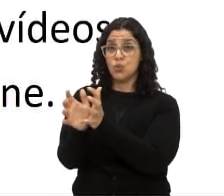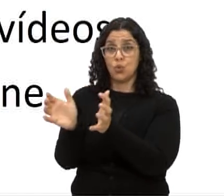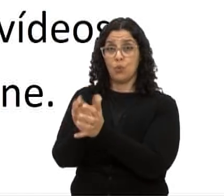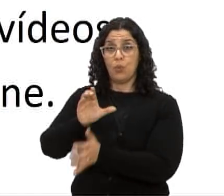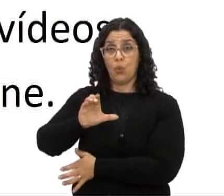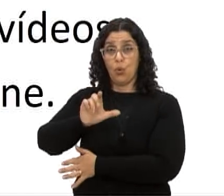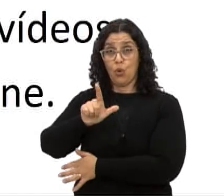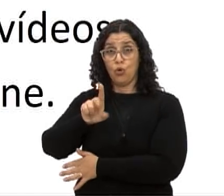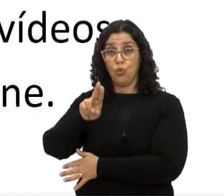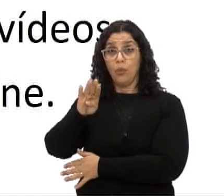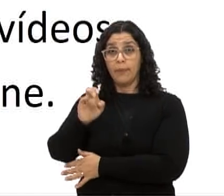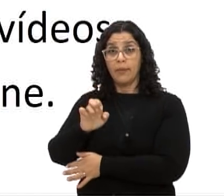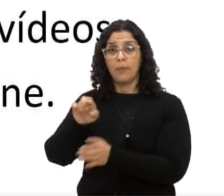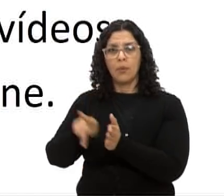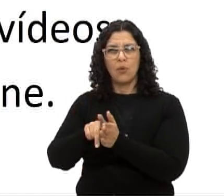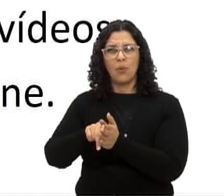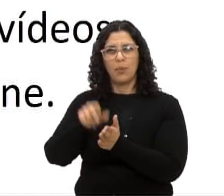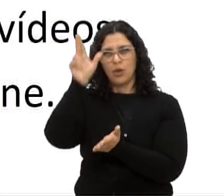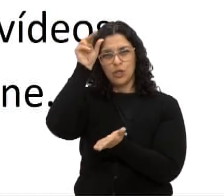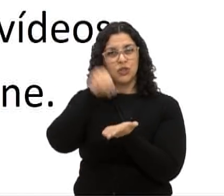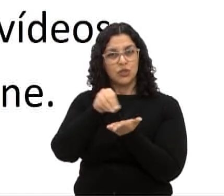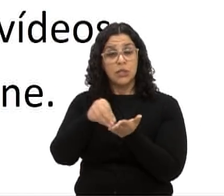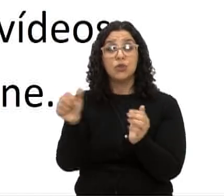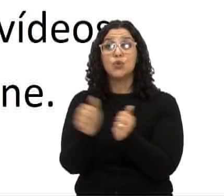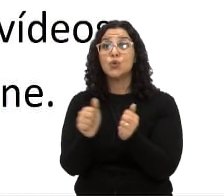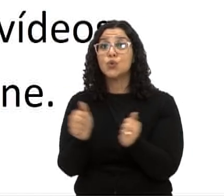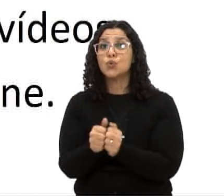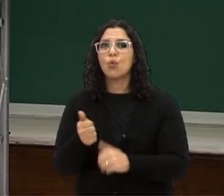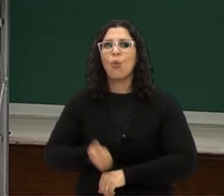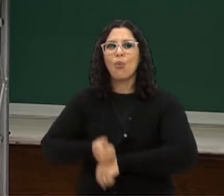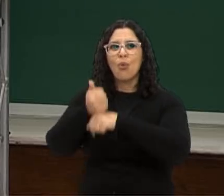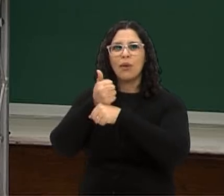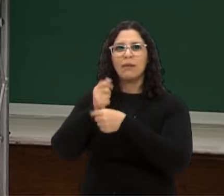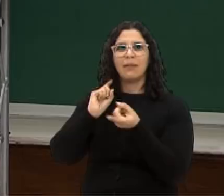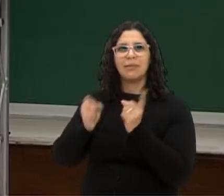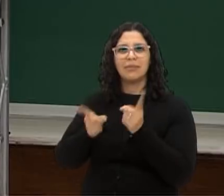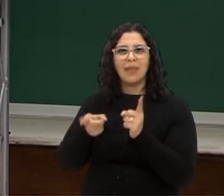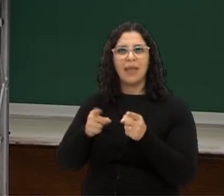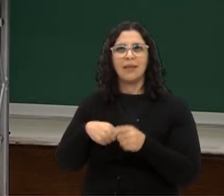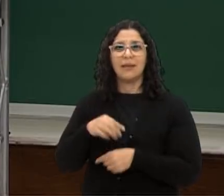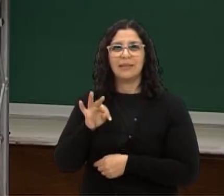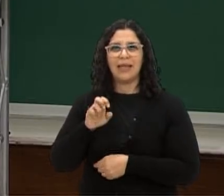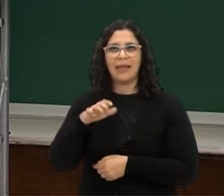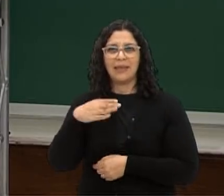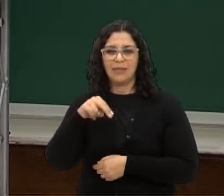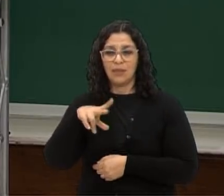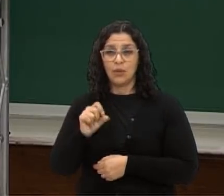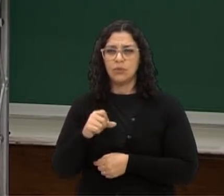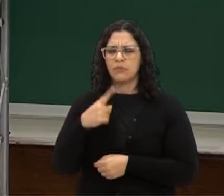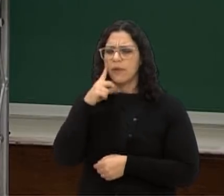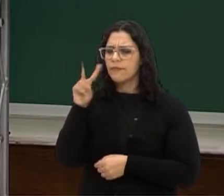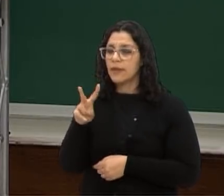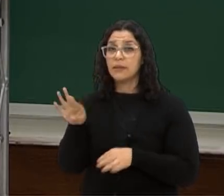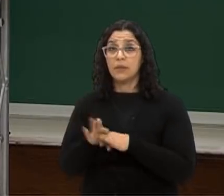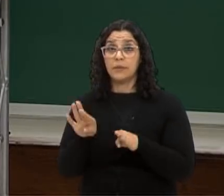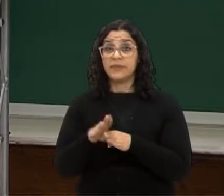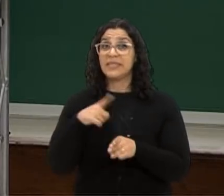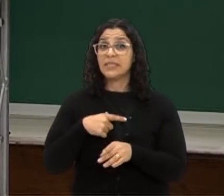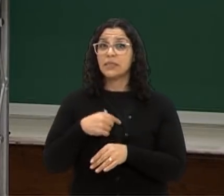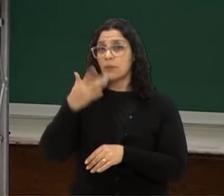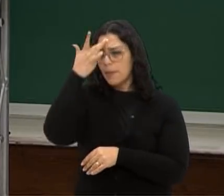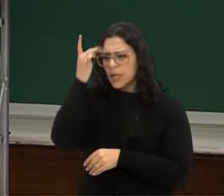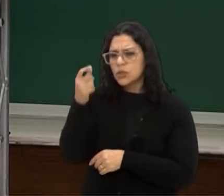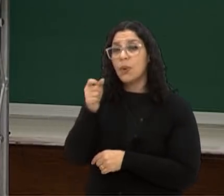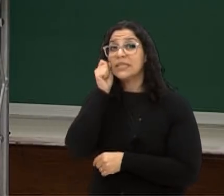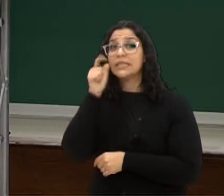locais preferidos dos atletas, juntamente com seus técnicos. Então, olha como é interessante, né? O atleta, ele tem um técnico,